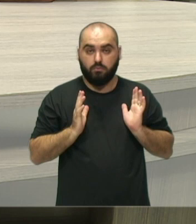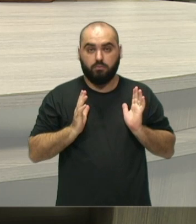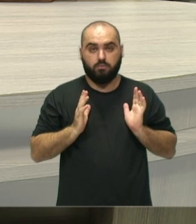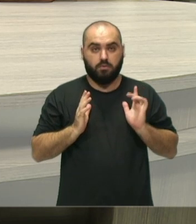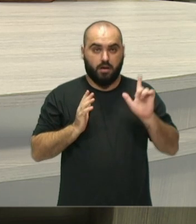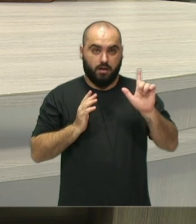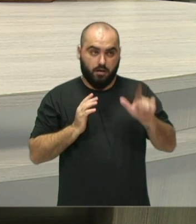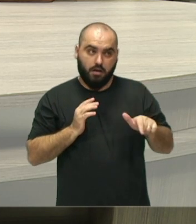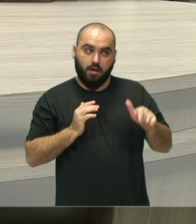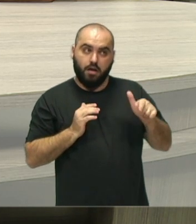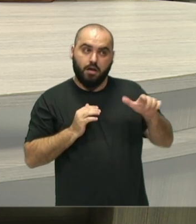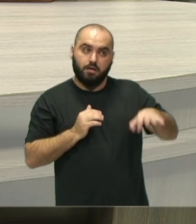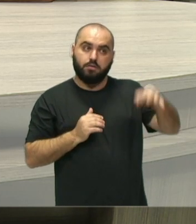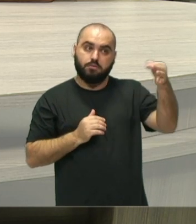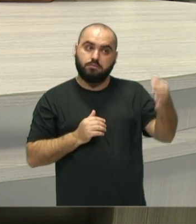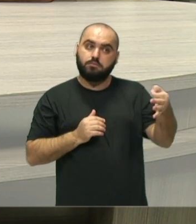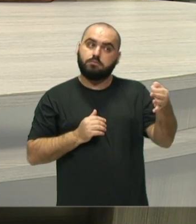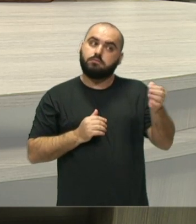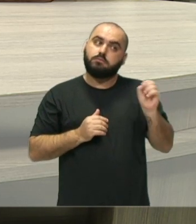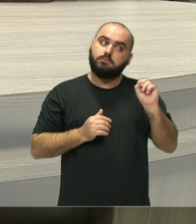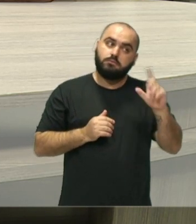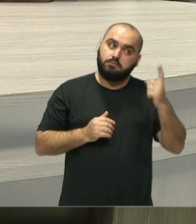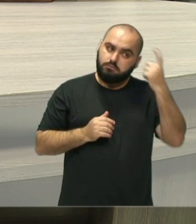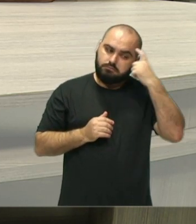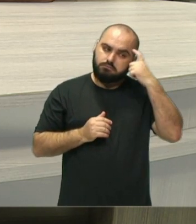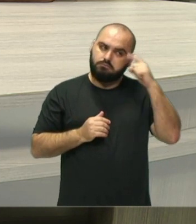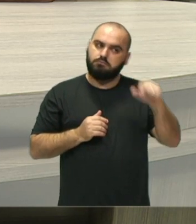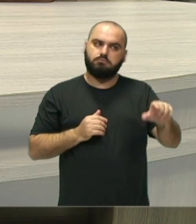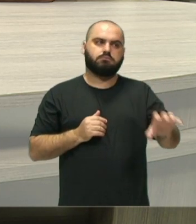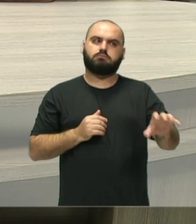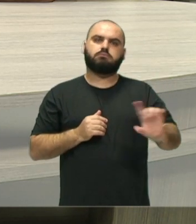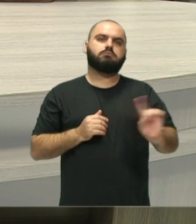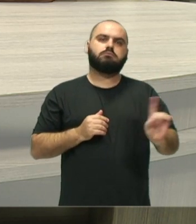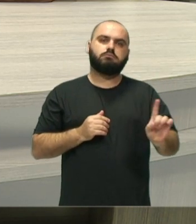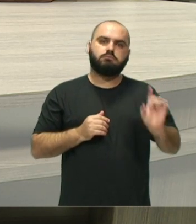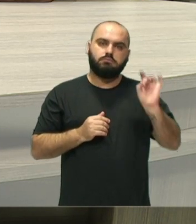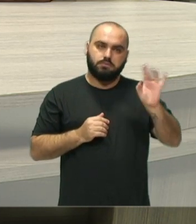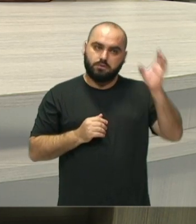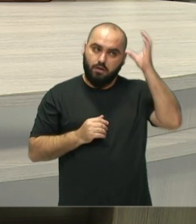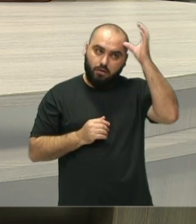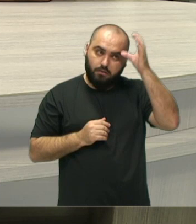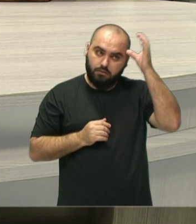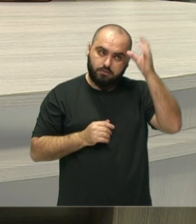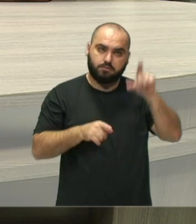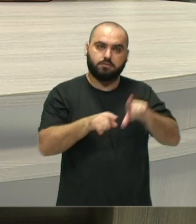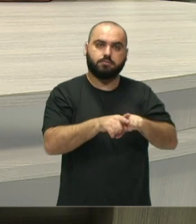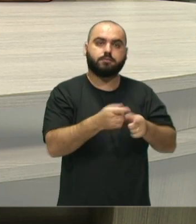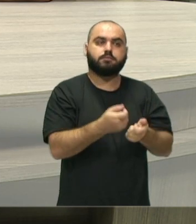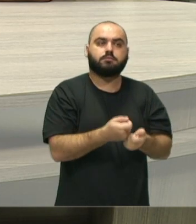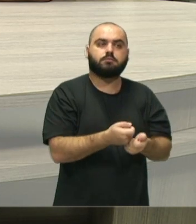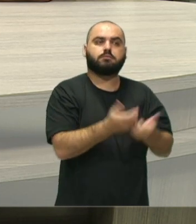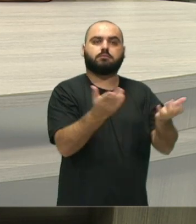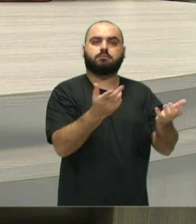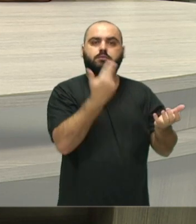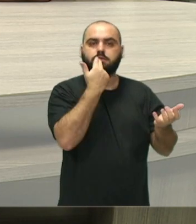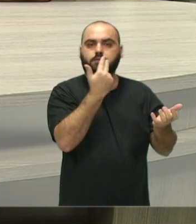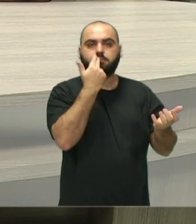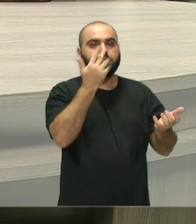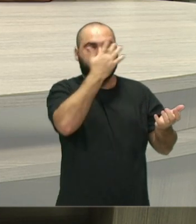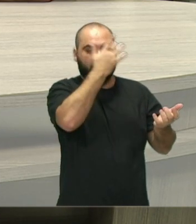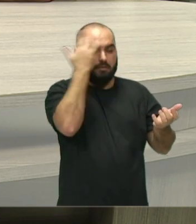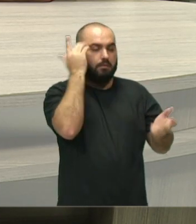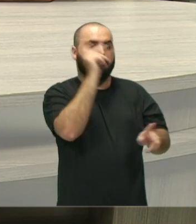uma alternativa, ou vocês não estão pensando nisso? Você acha que apenas a conscientização e a oferta de outros meios faça com